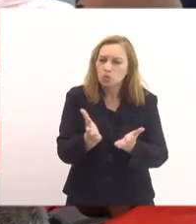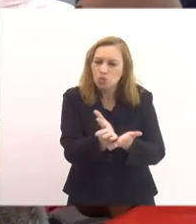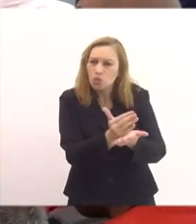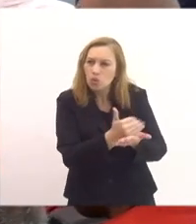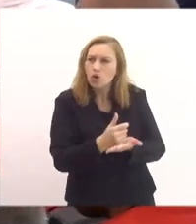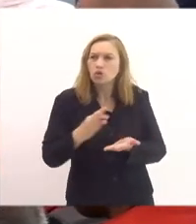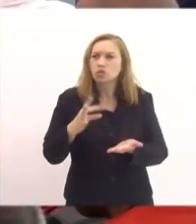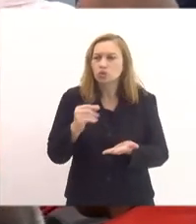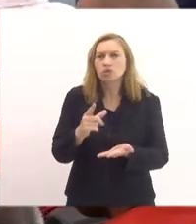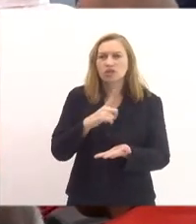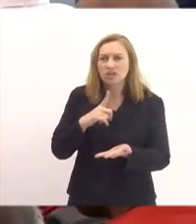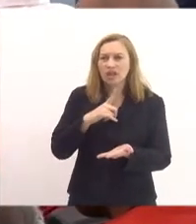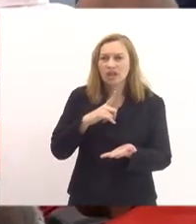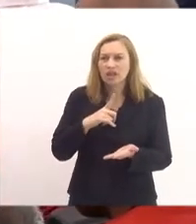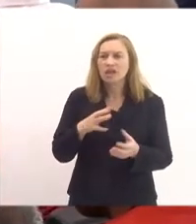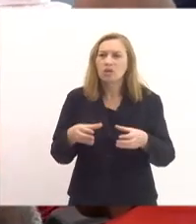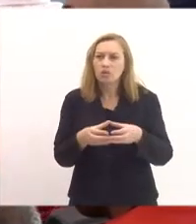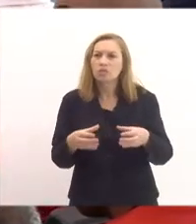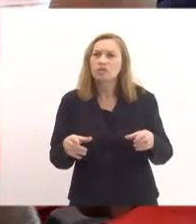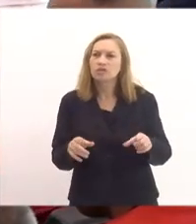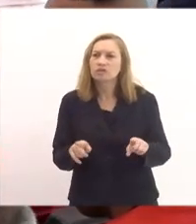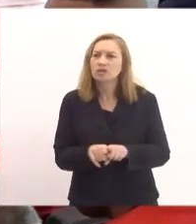A comissão também tem isso. Então,